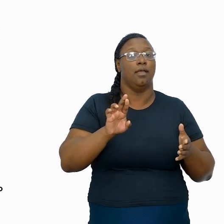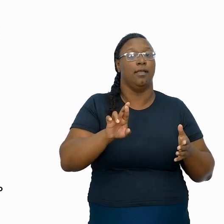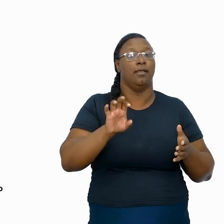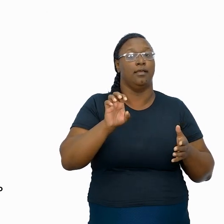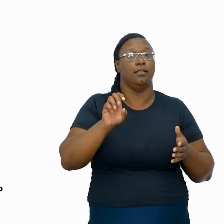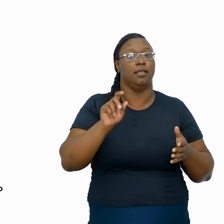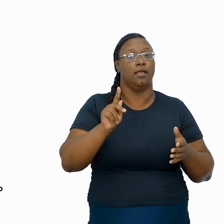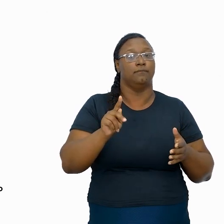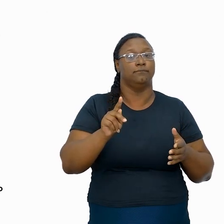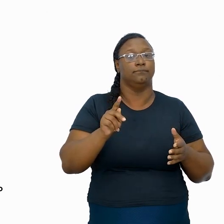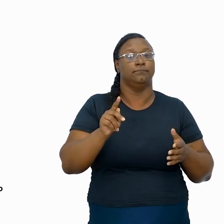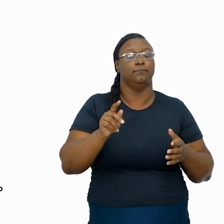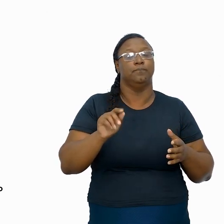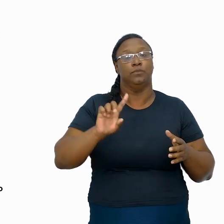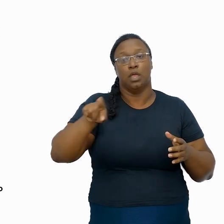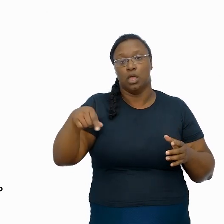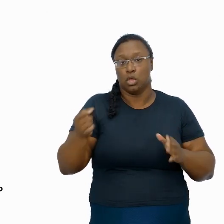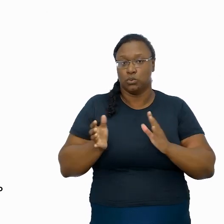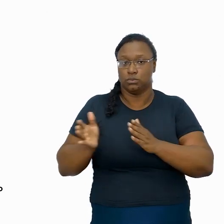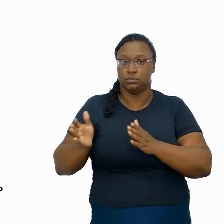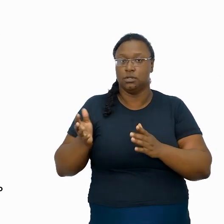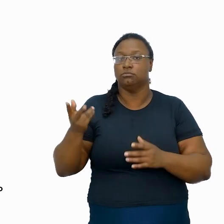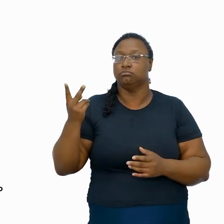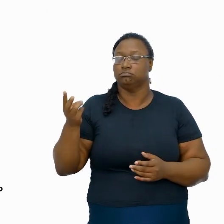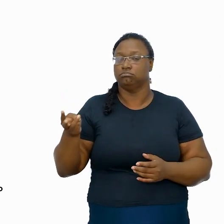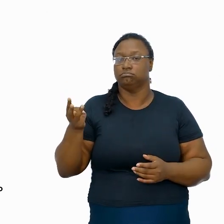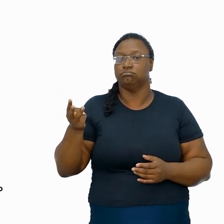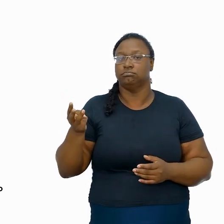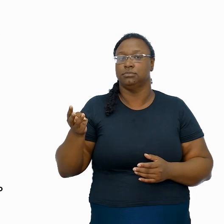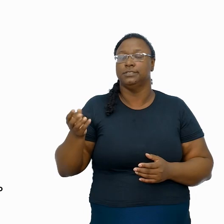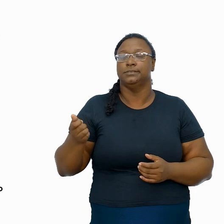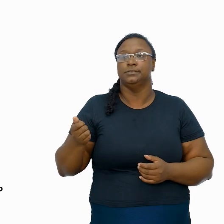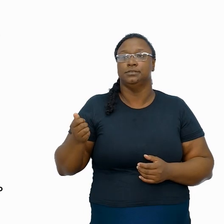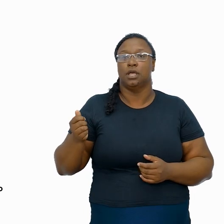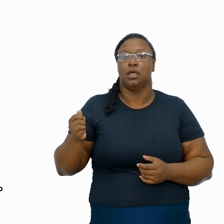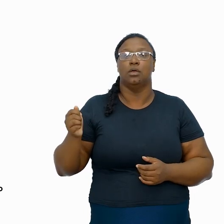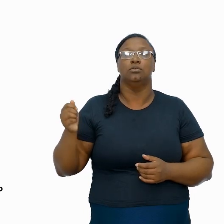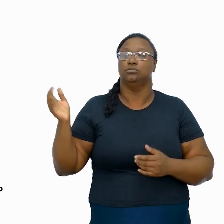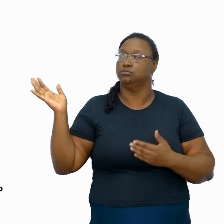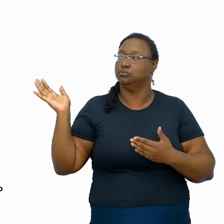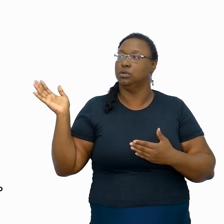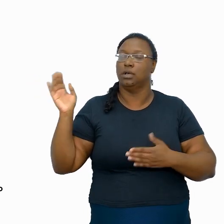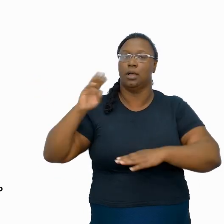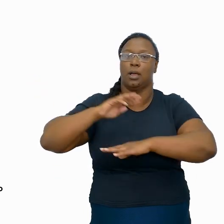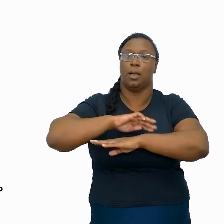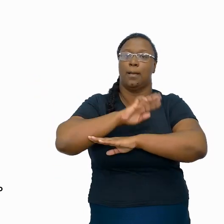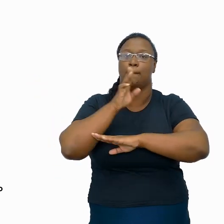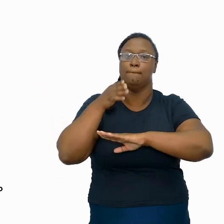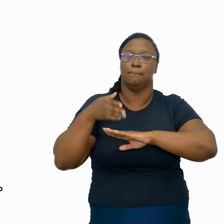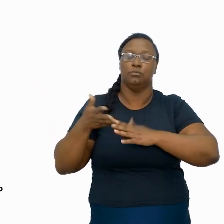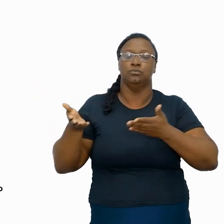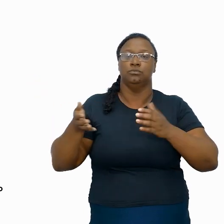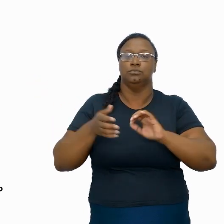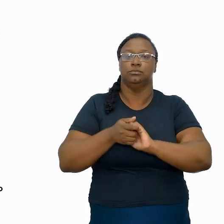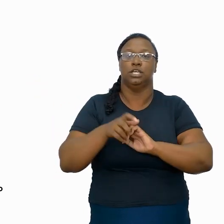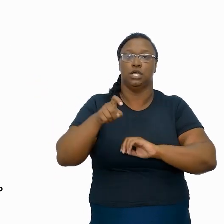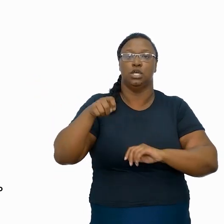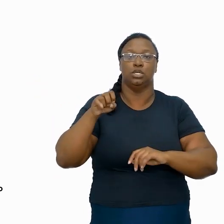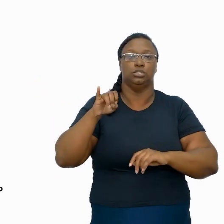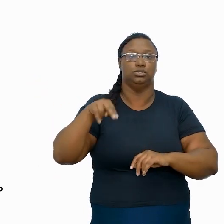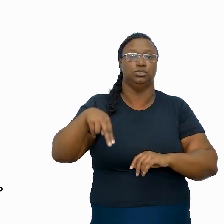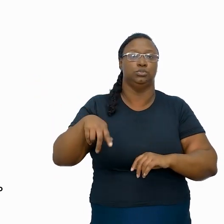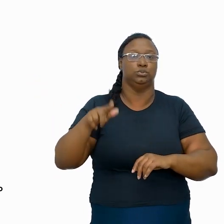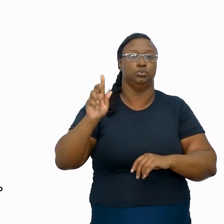possível, o, o do dossiê da Belo Monte. Outra coisa também, né, pode baixar, salvar no Drive